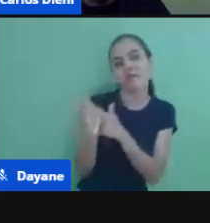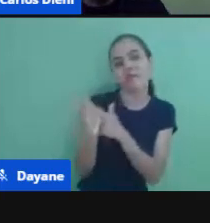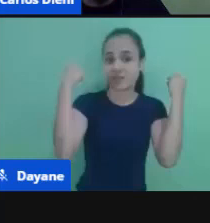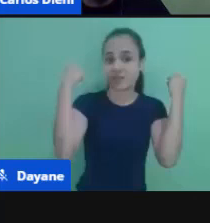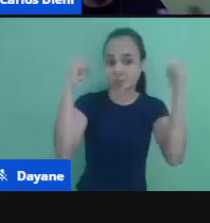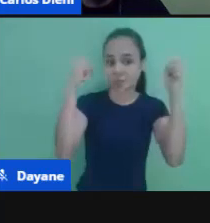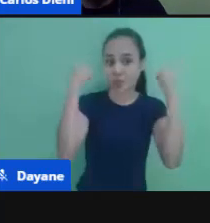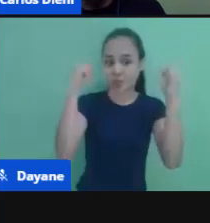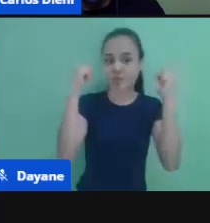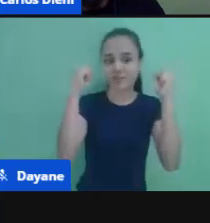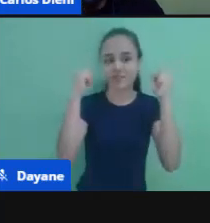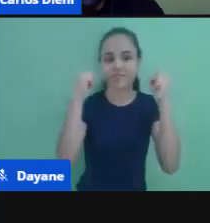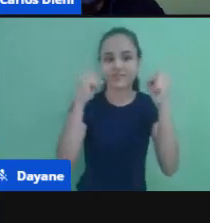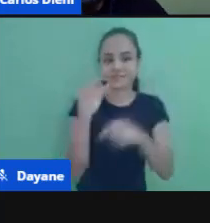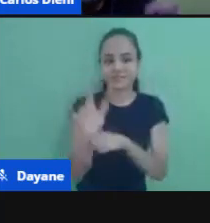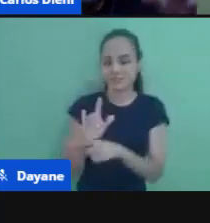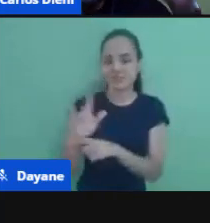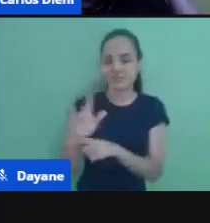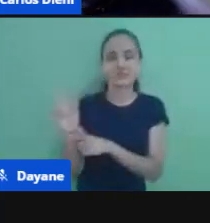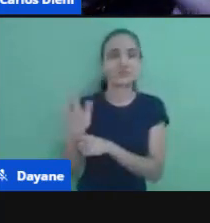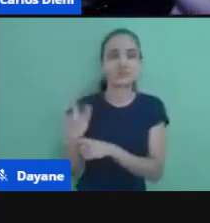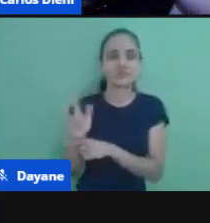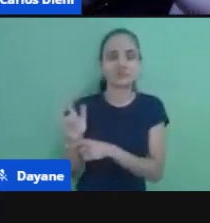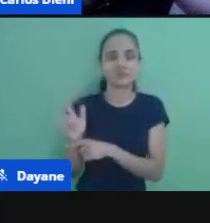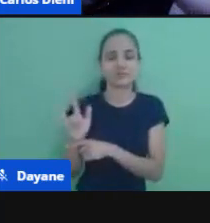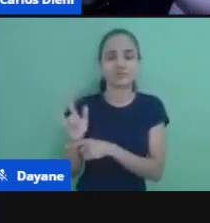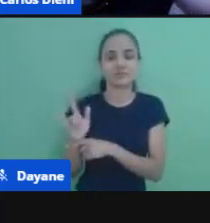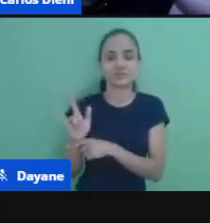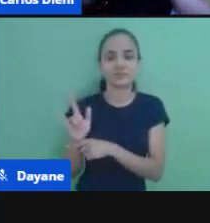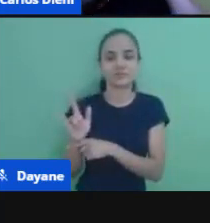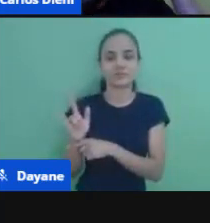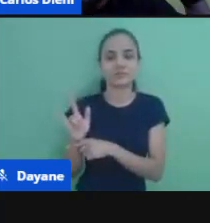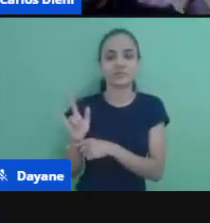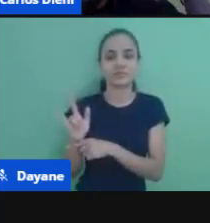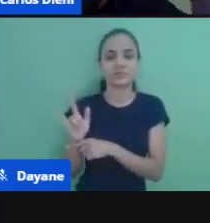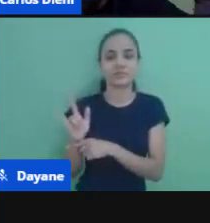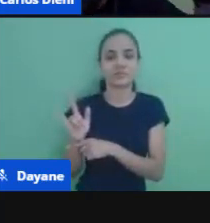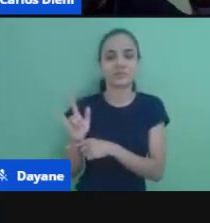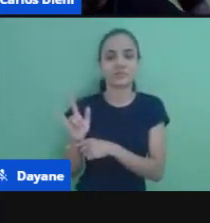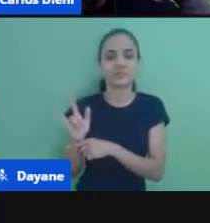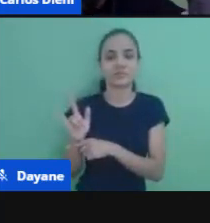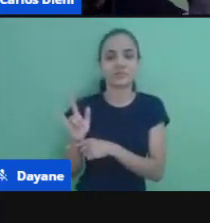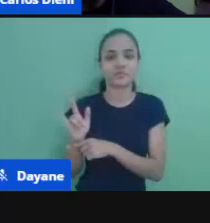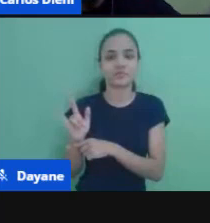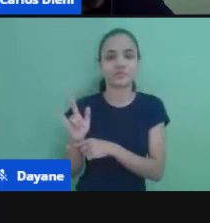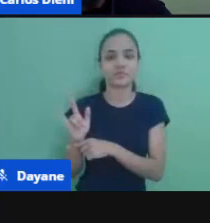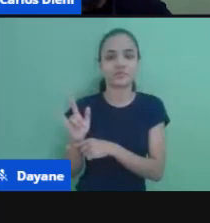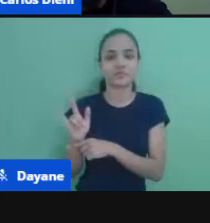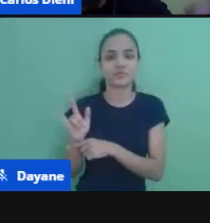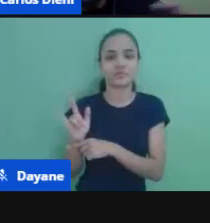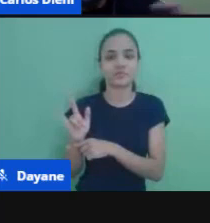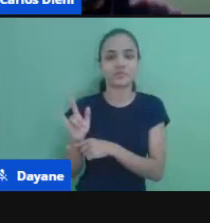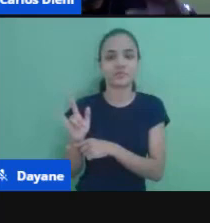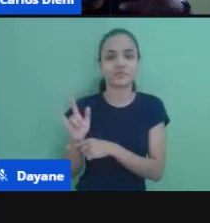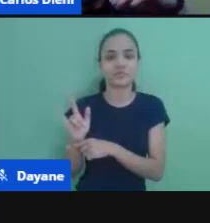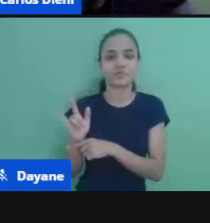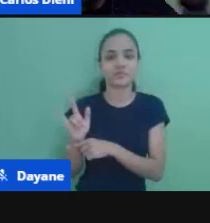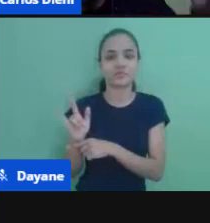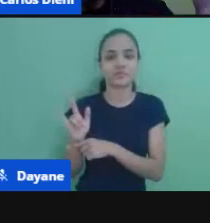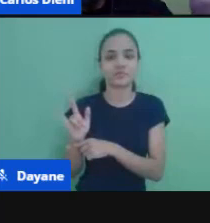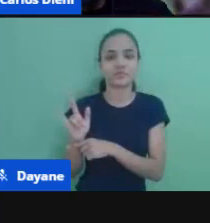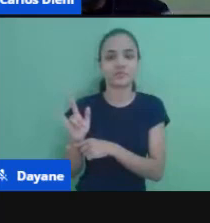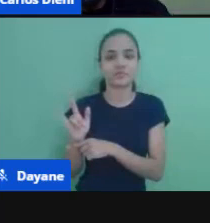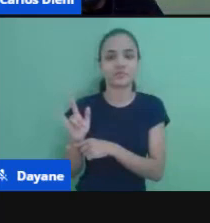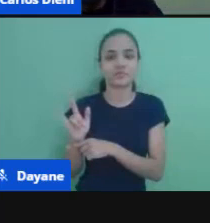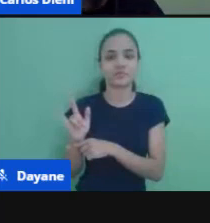um documentarista performático lá, chegar onde ele quer que as pessoas geralmente